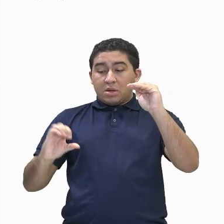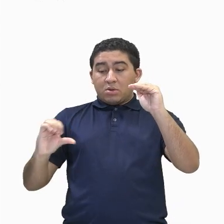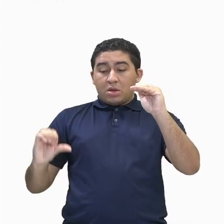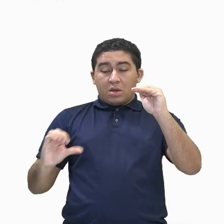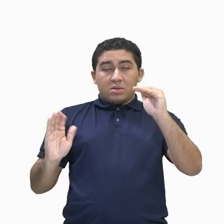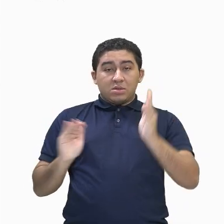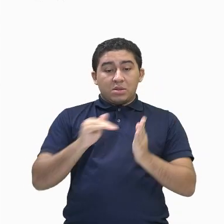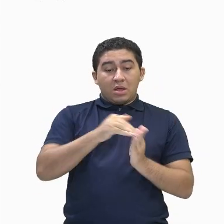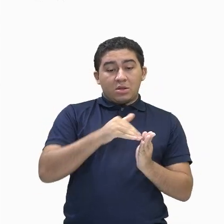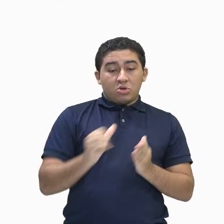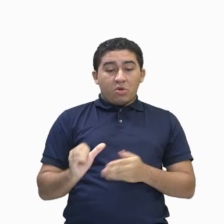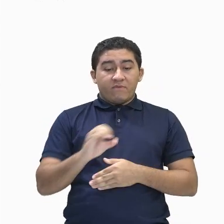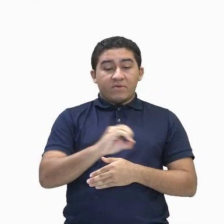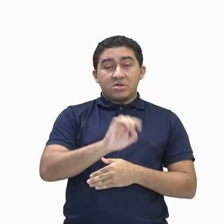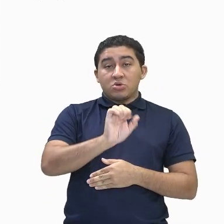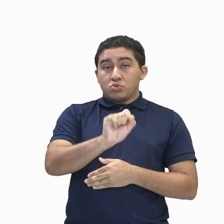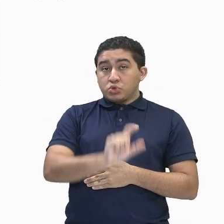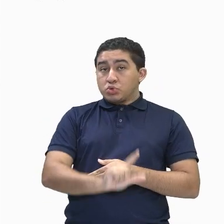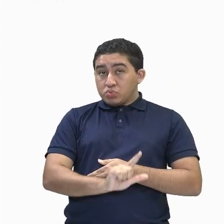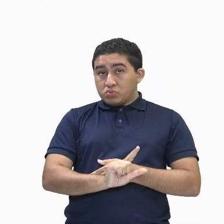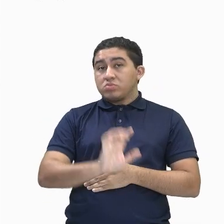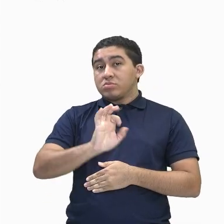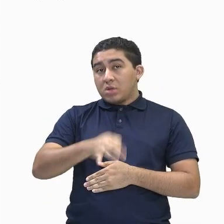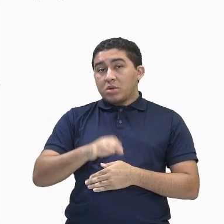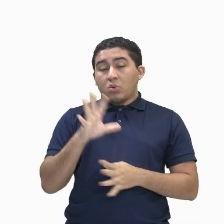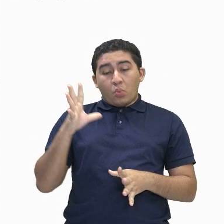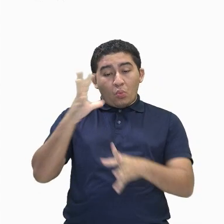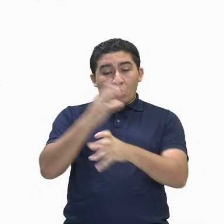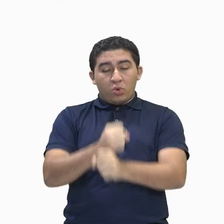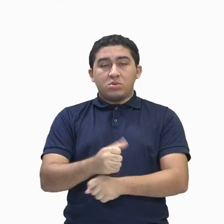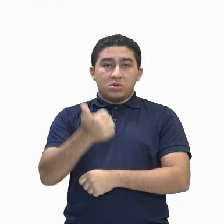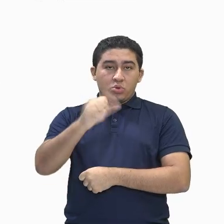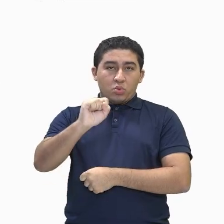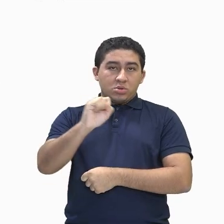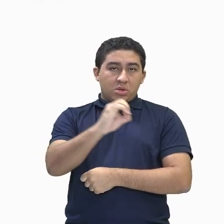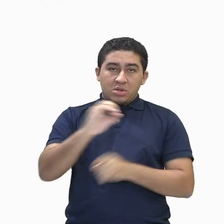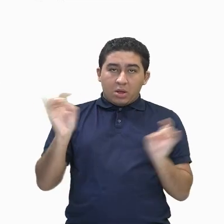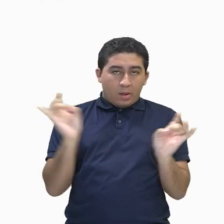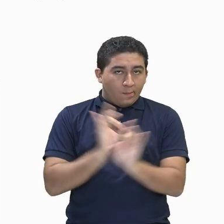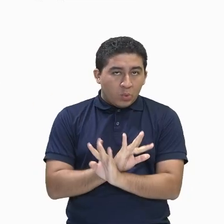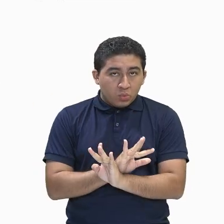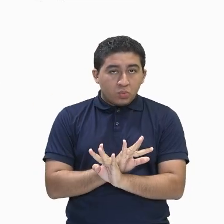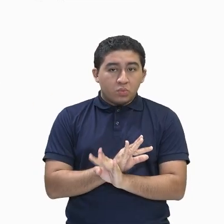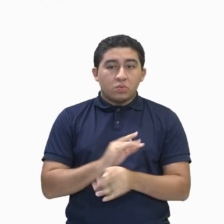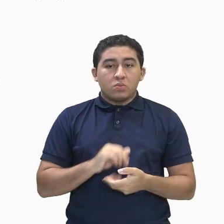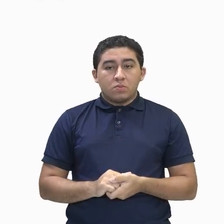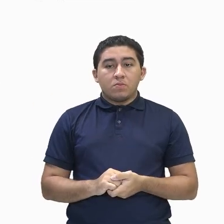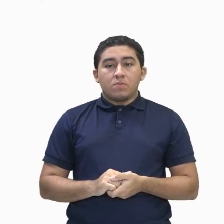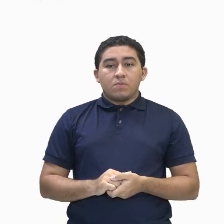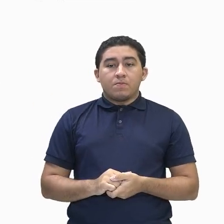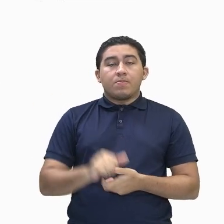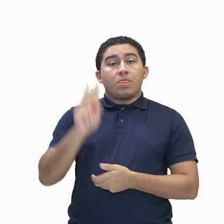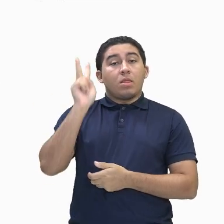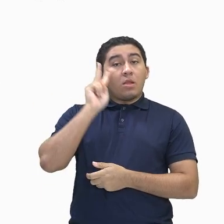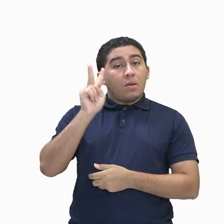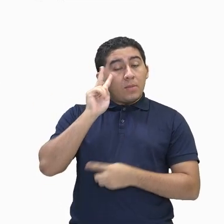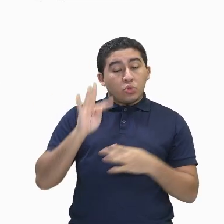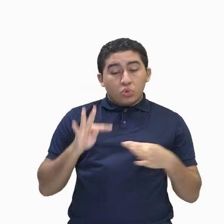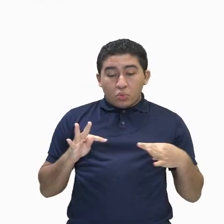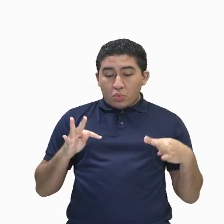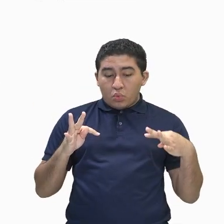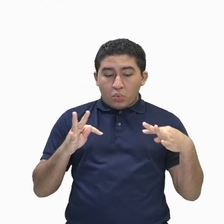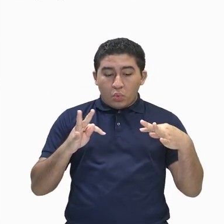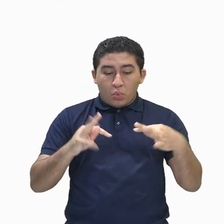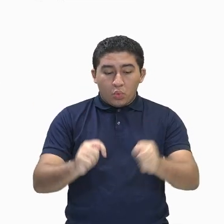para sul, tá bom? E aí eu chego no total de 180. Lembrando que todo o hemisfério, todas essas